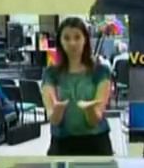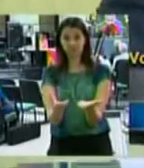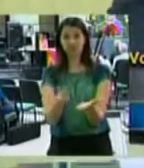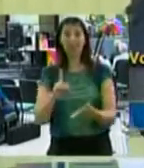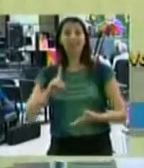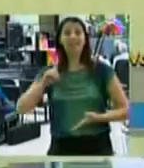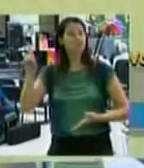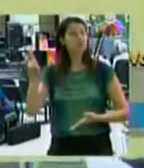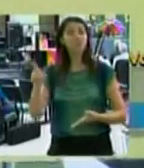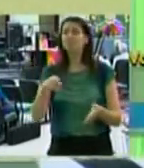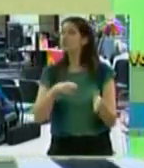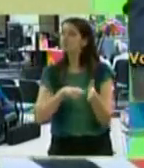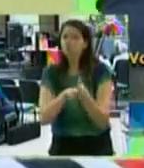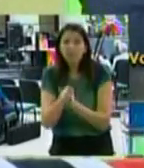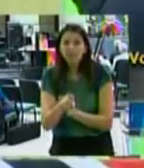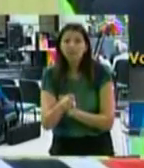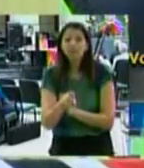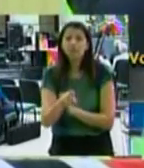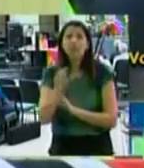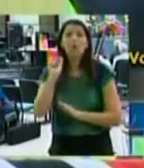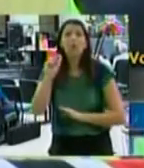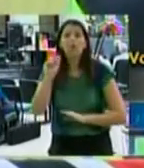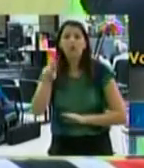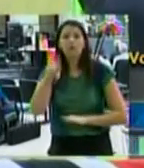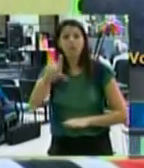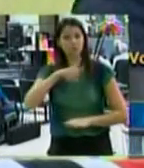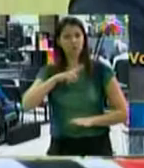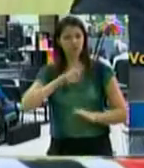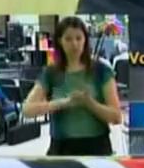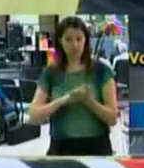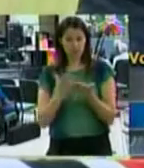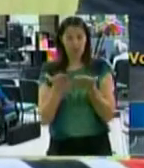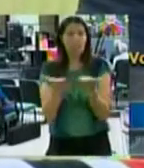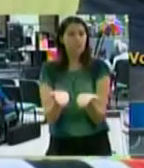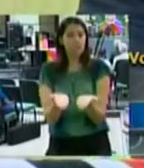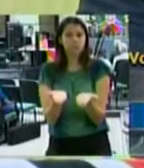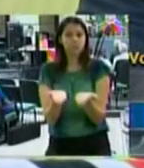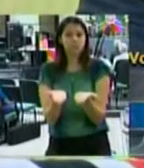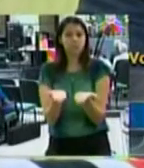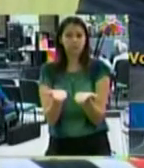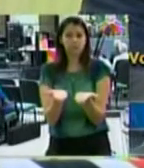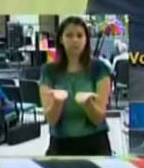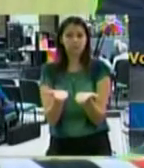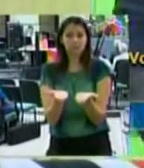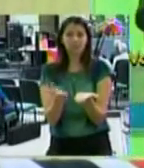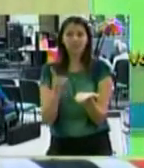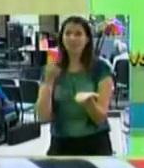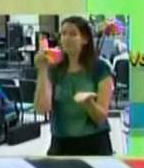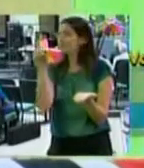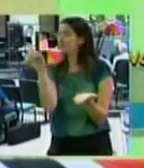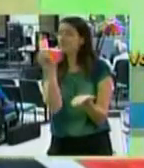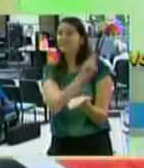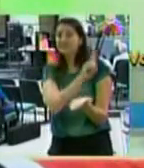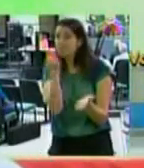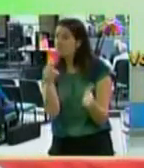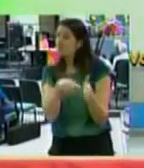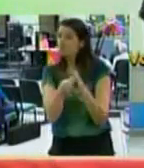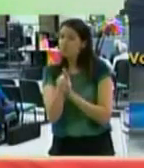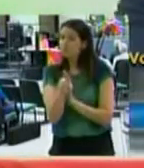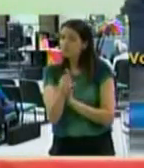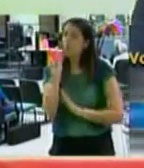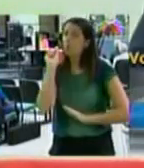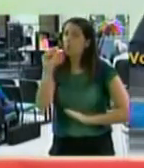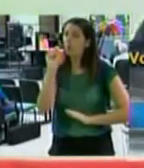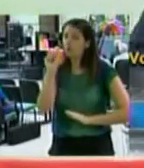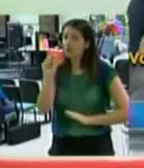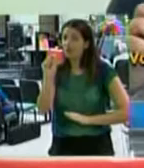Deus não está questionando aquilo que você tem nas suas mãos. Deus não está questionando aquilo